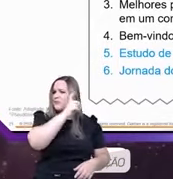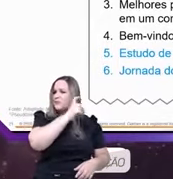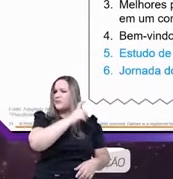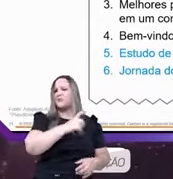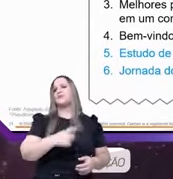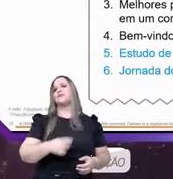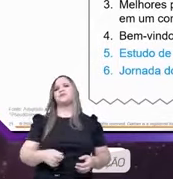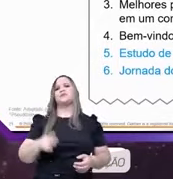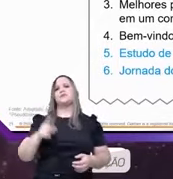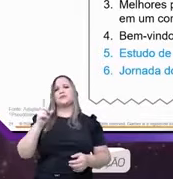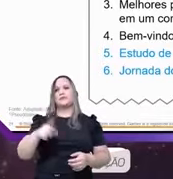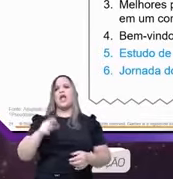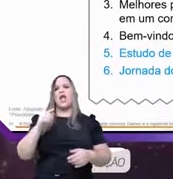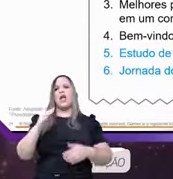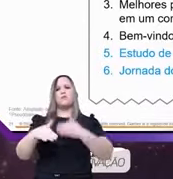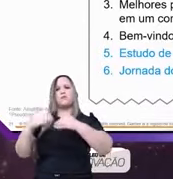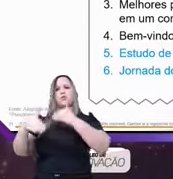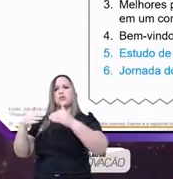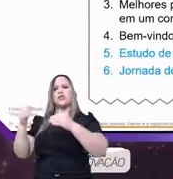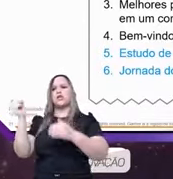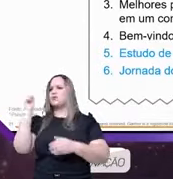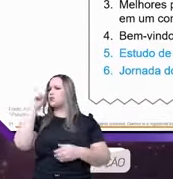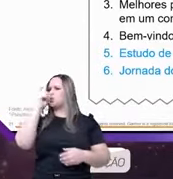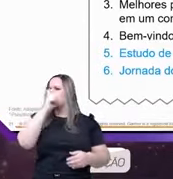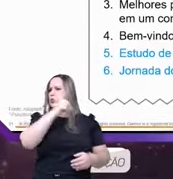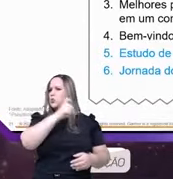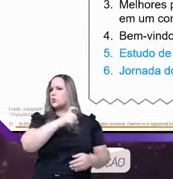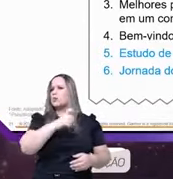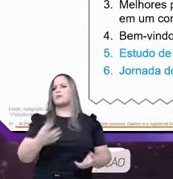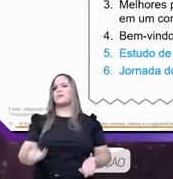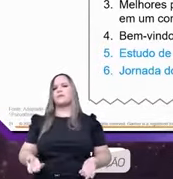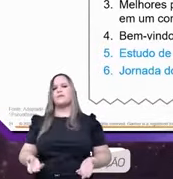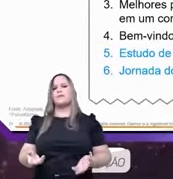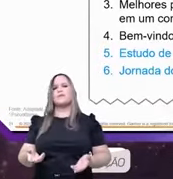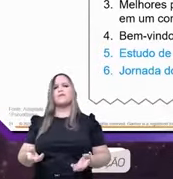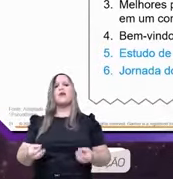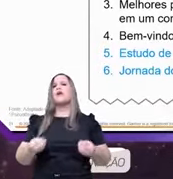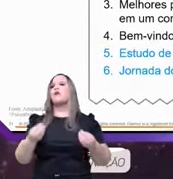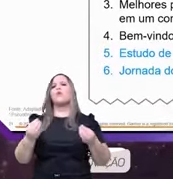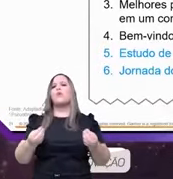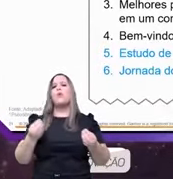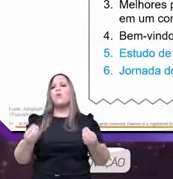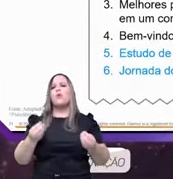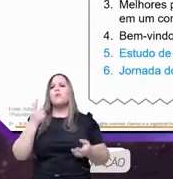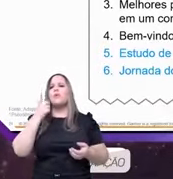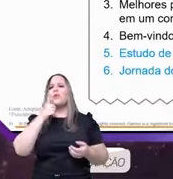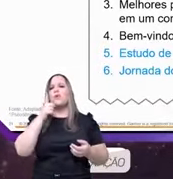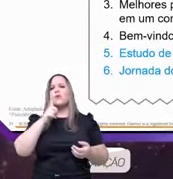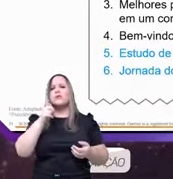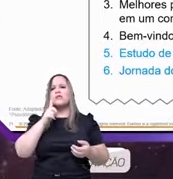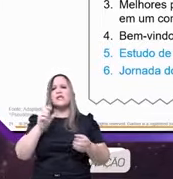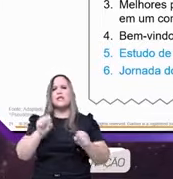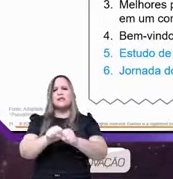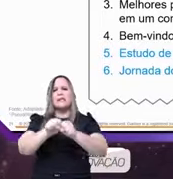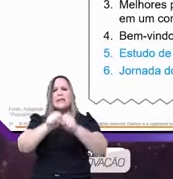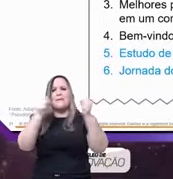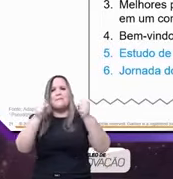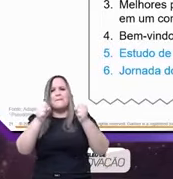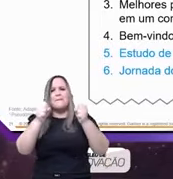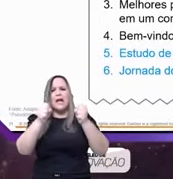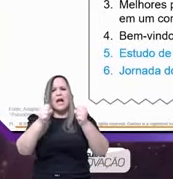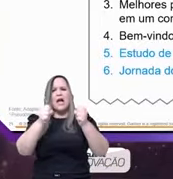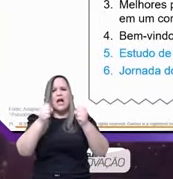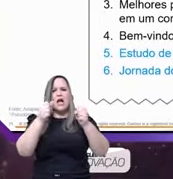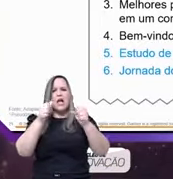E é um processo complicado, é um processo difícil. Então, como é que nós conseguimos mudar um pouco isso? Como é que nós conseguimos quebrar um pouco isso? Mas onde é que